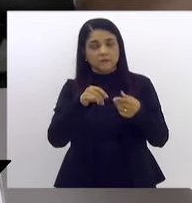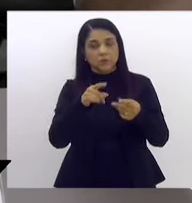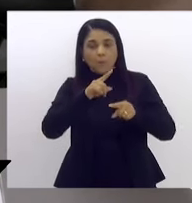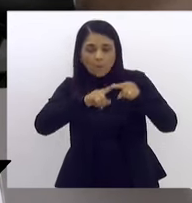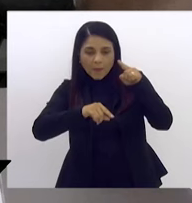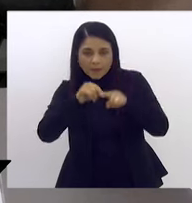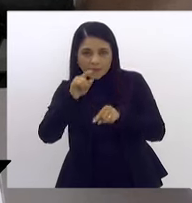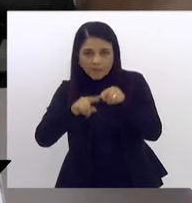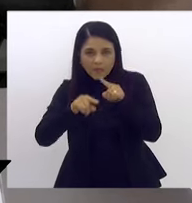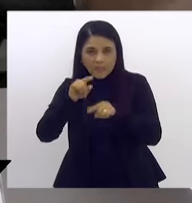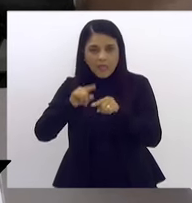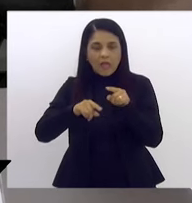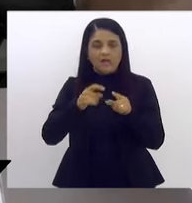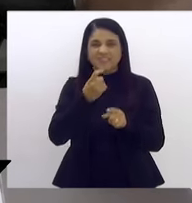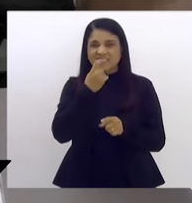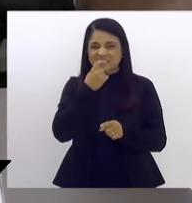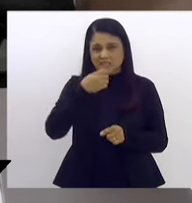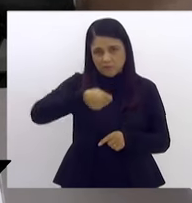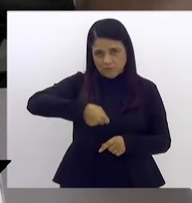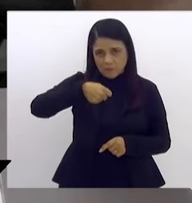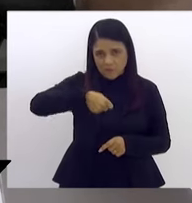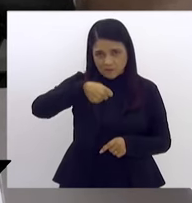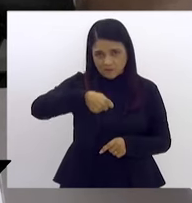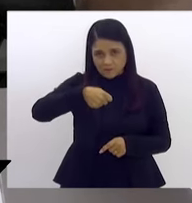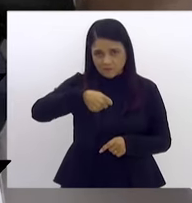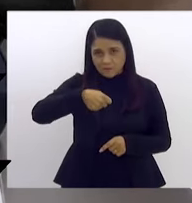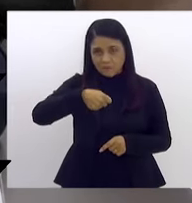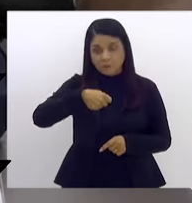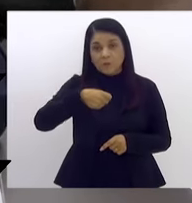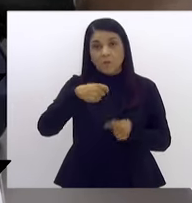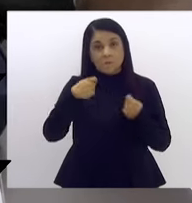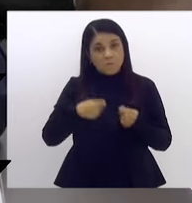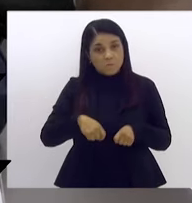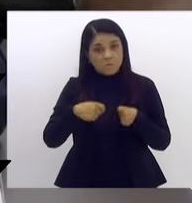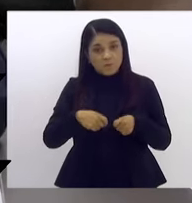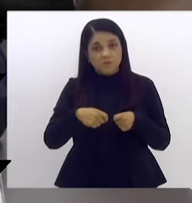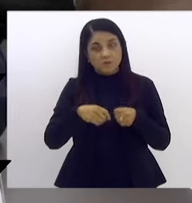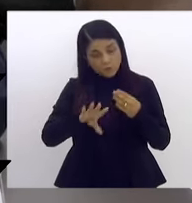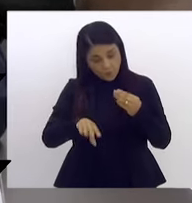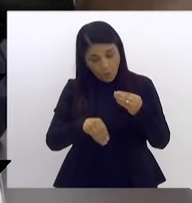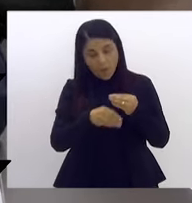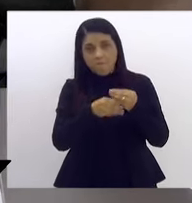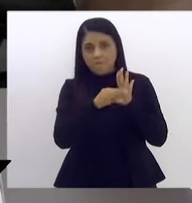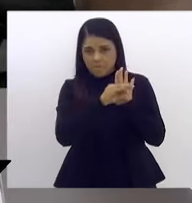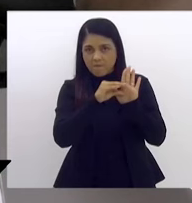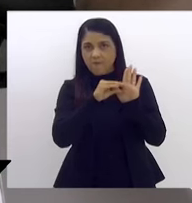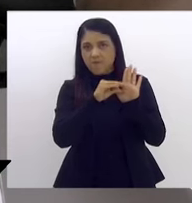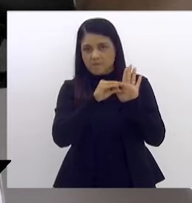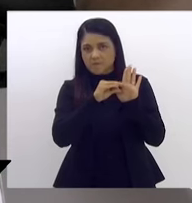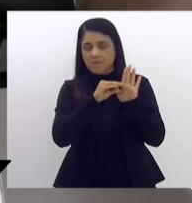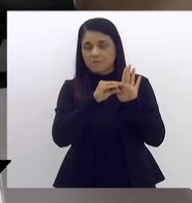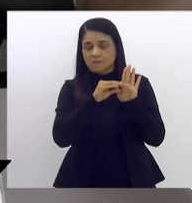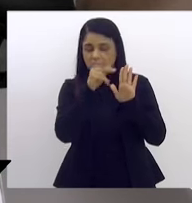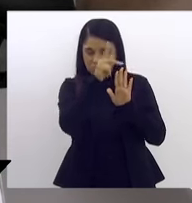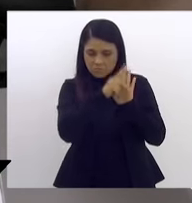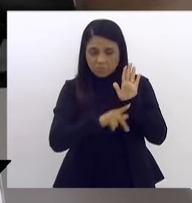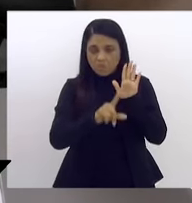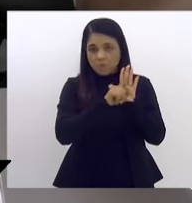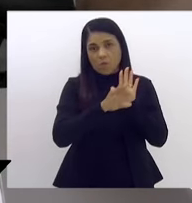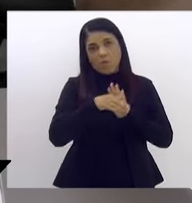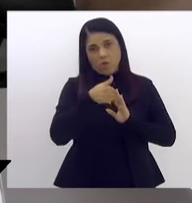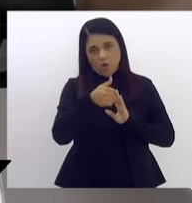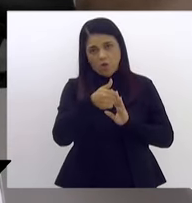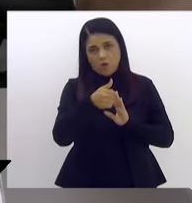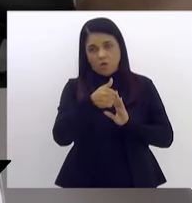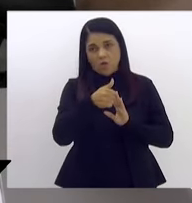que deveriam ser de materiais inclusive vou fazer uma Emenda depois para aperfeiçoar esse projeto materiais